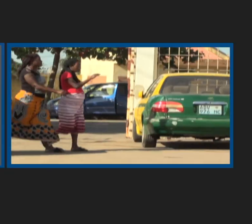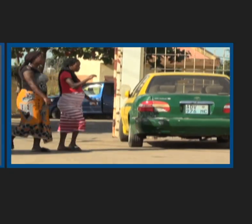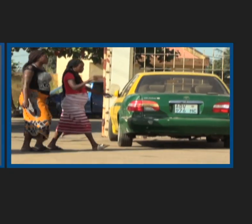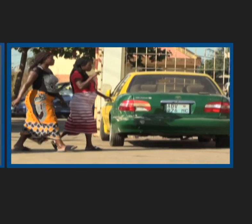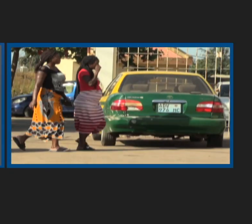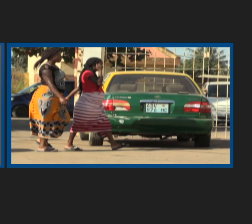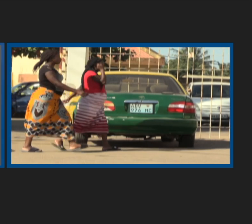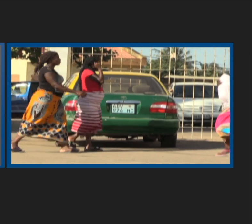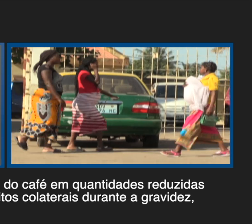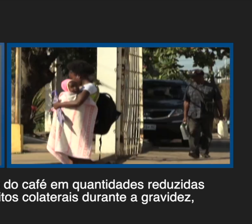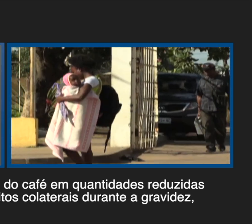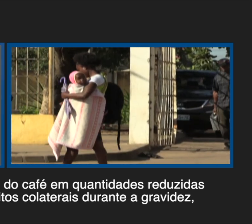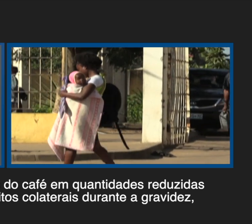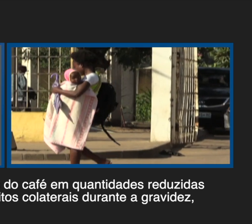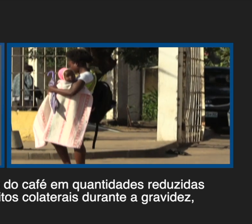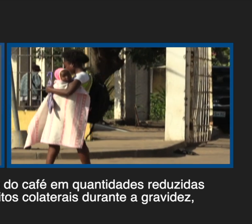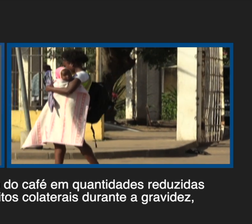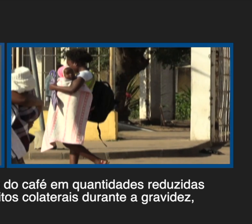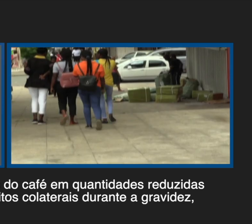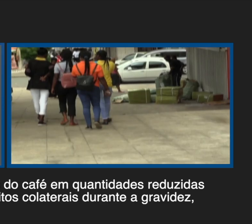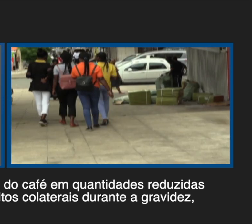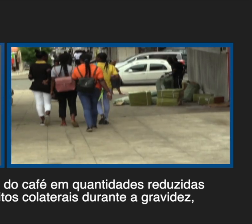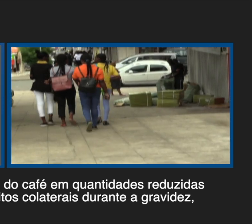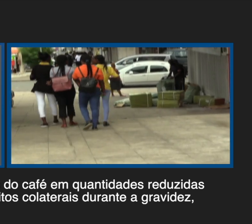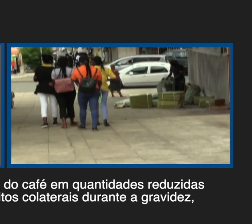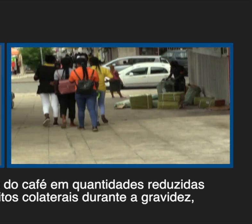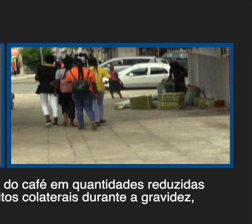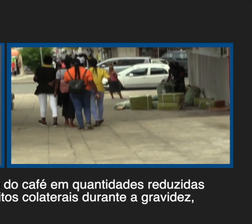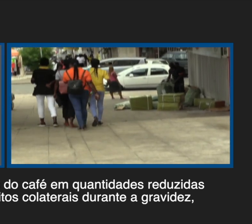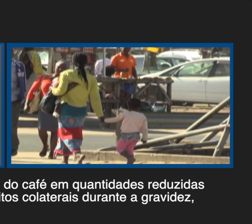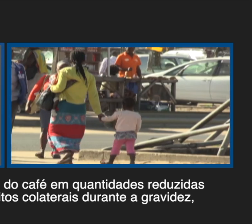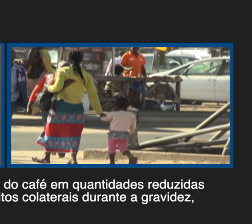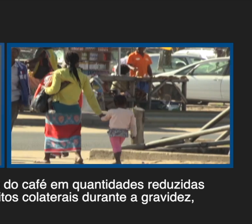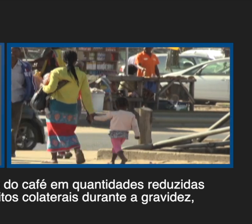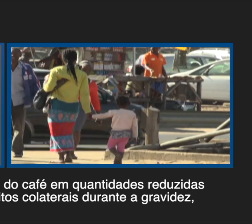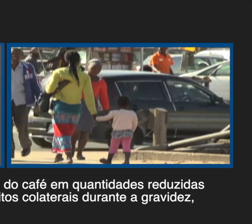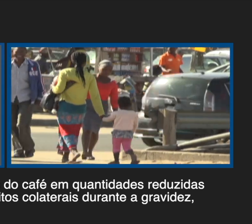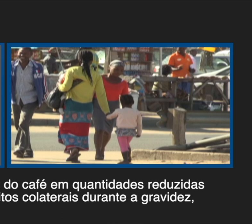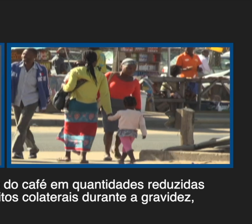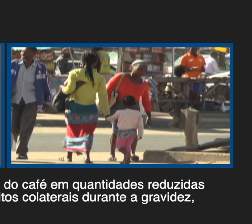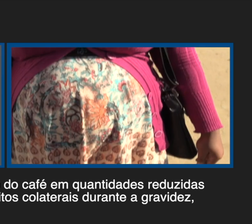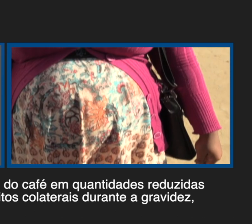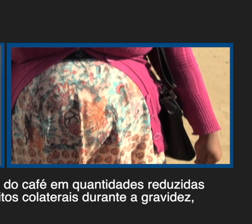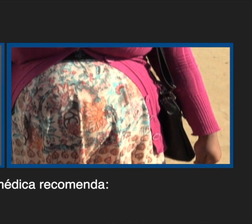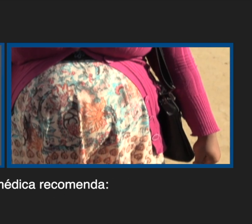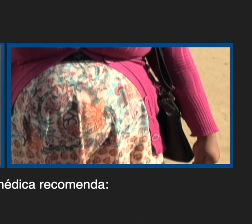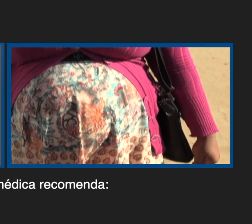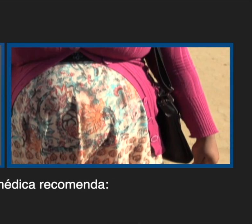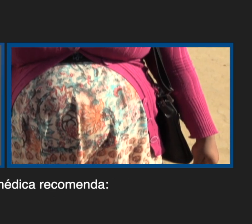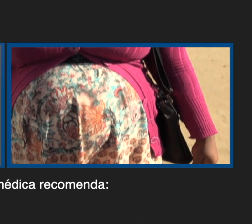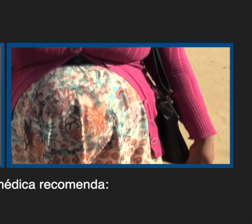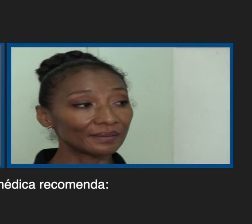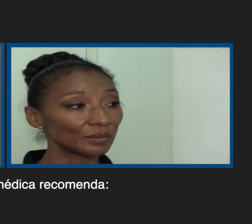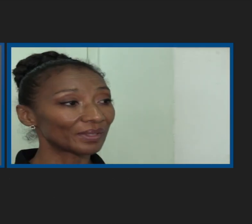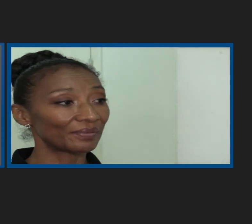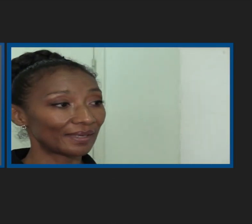feto. Embora o consumo de café em quantidades reduzidas possa não ter efeitos colaterais durante a gravidez, a